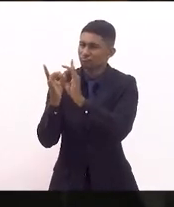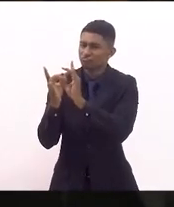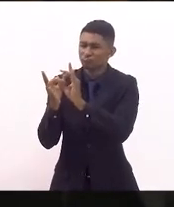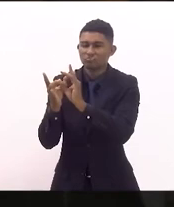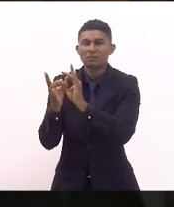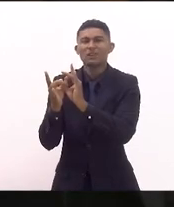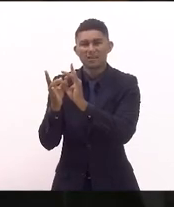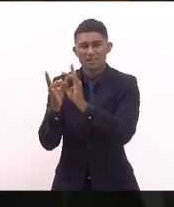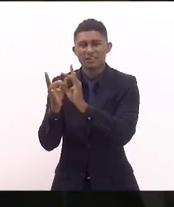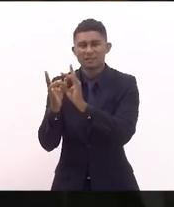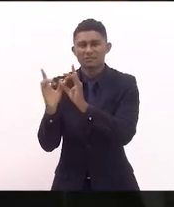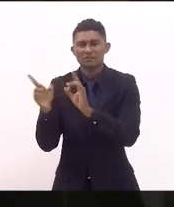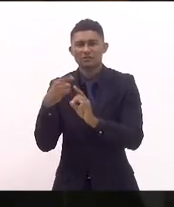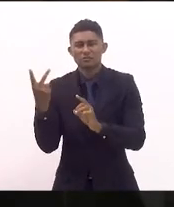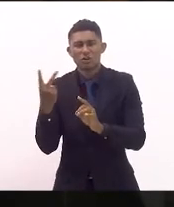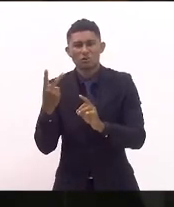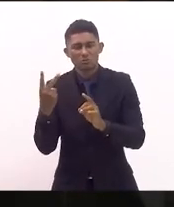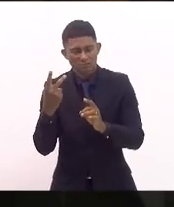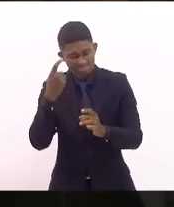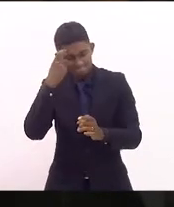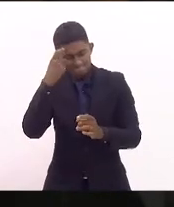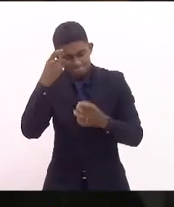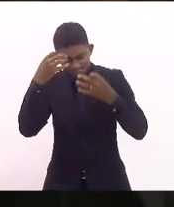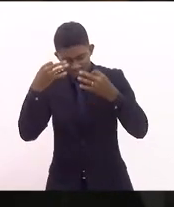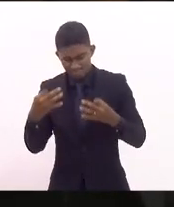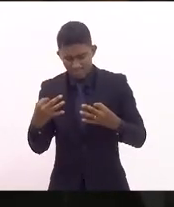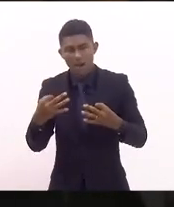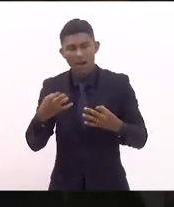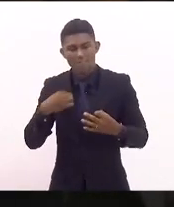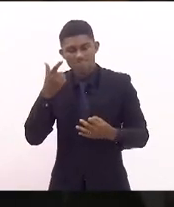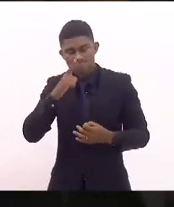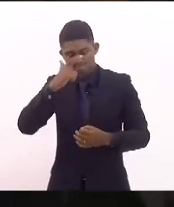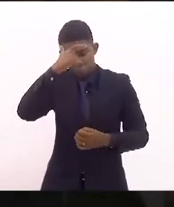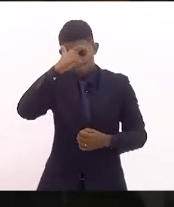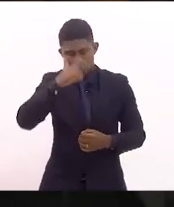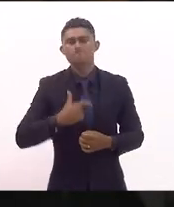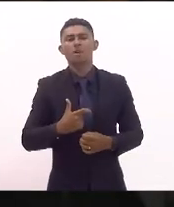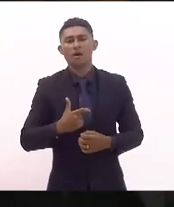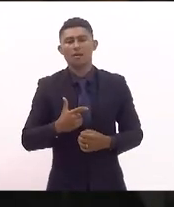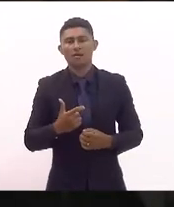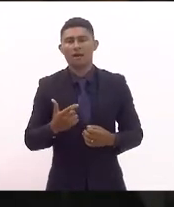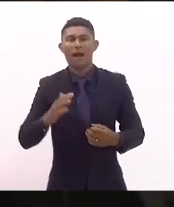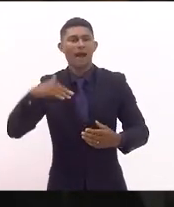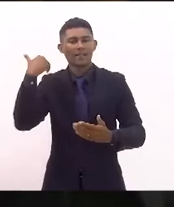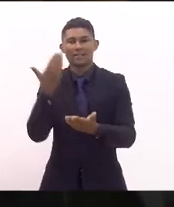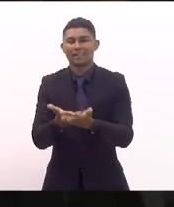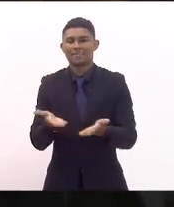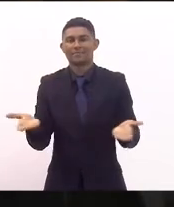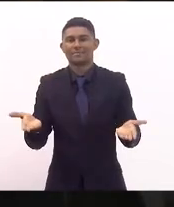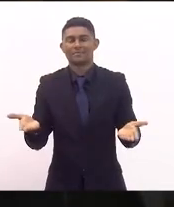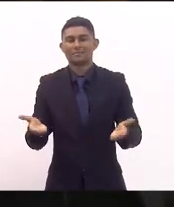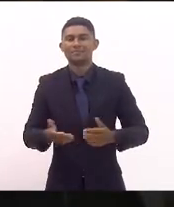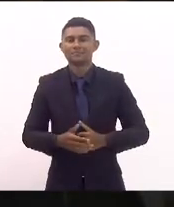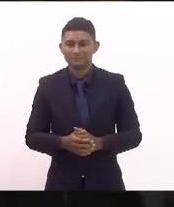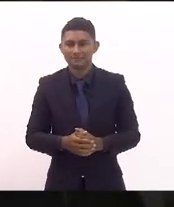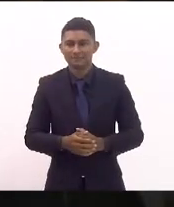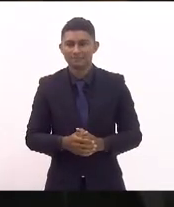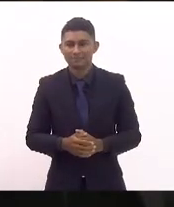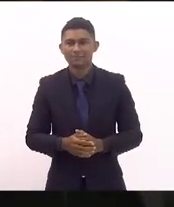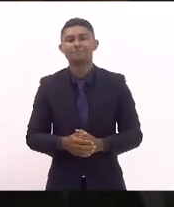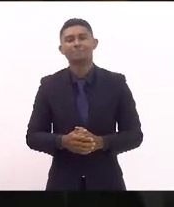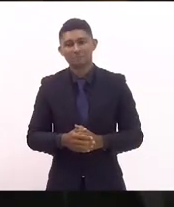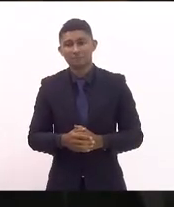e senso de justiça, forjaram meu caráter e me trouxeram até aqui. E uma